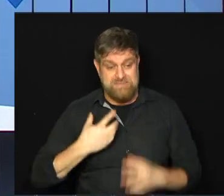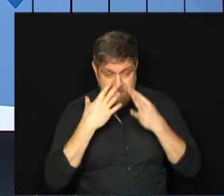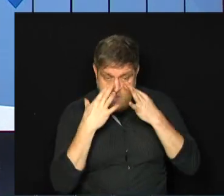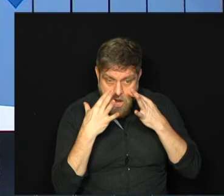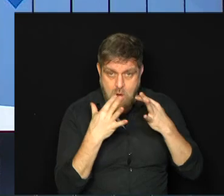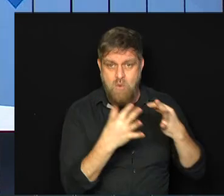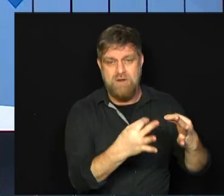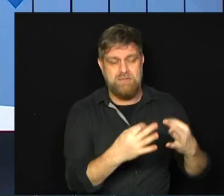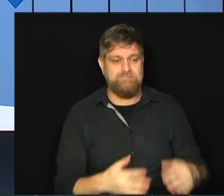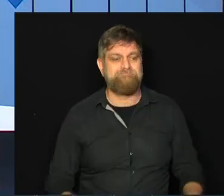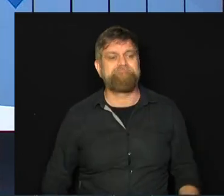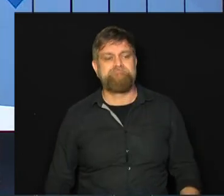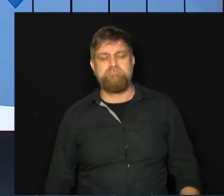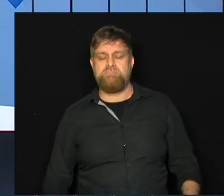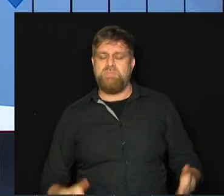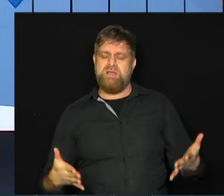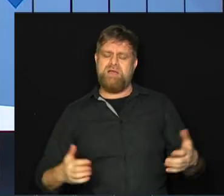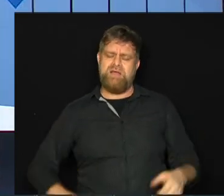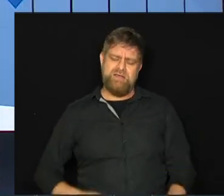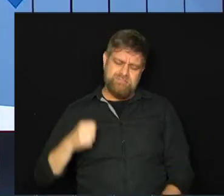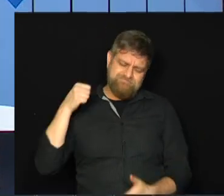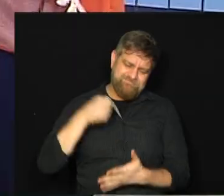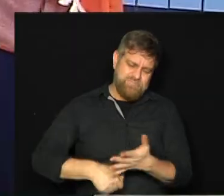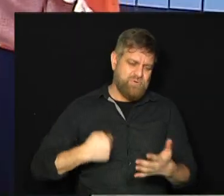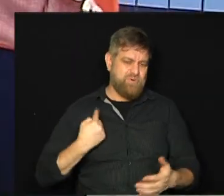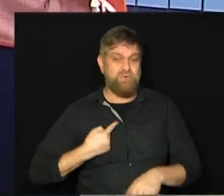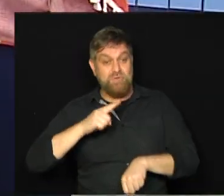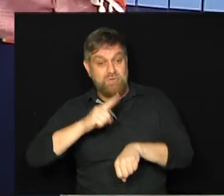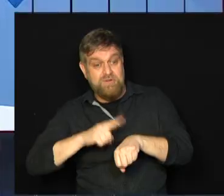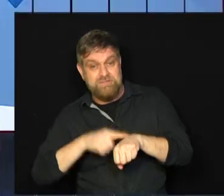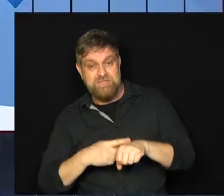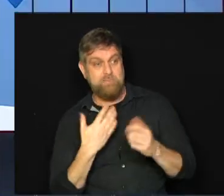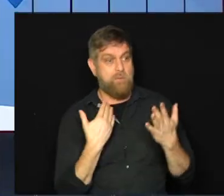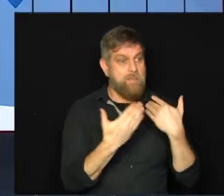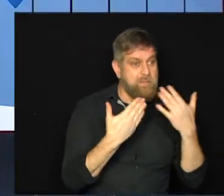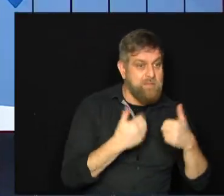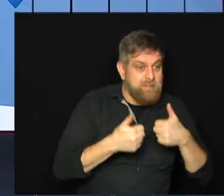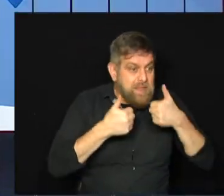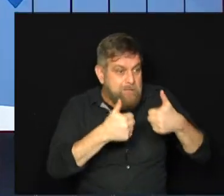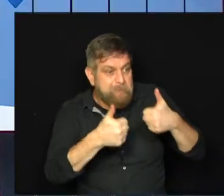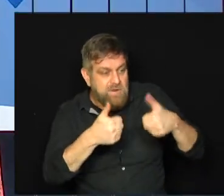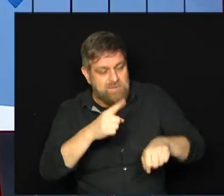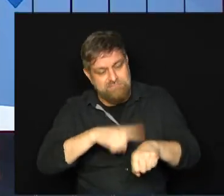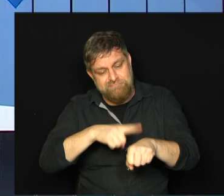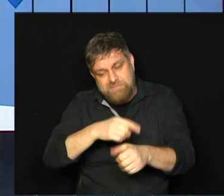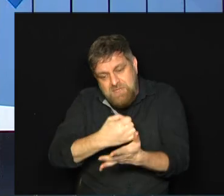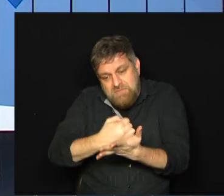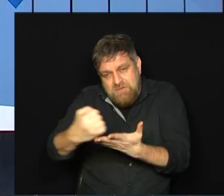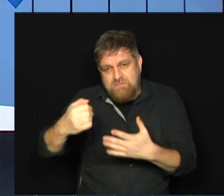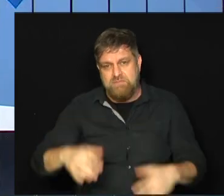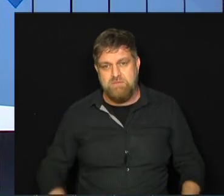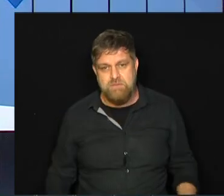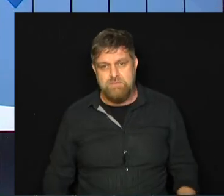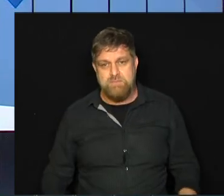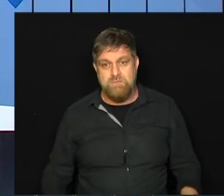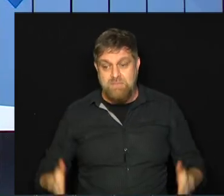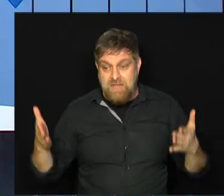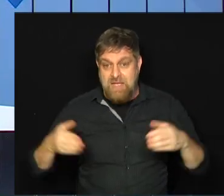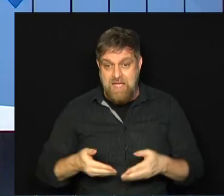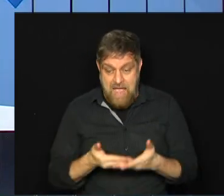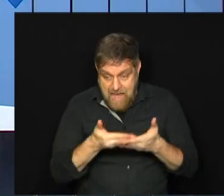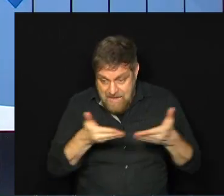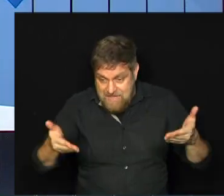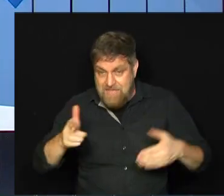questão. Doutora, infelizmente, nosso tempinho terminou, nosso bate-papo está muito bom, né, doutora? Eu vou deixar aqui, viu, doutora, o site